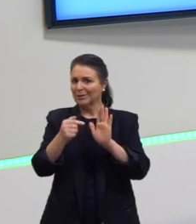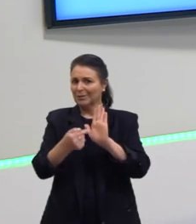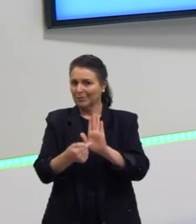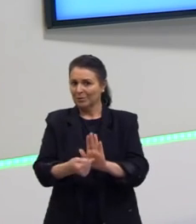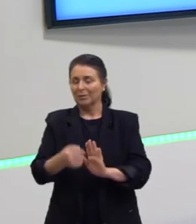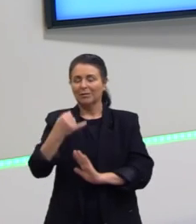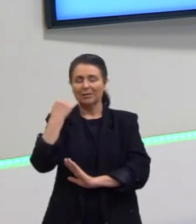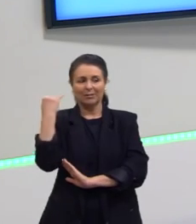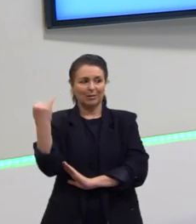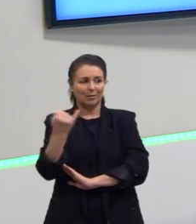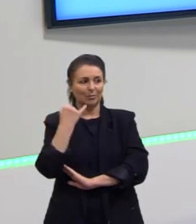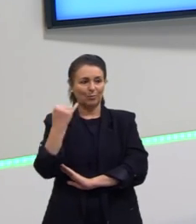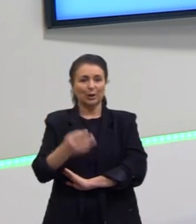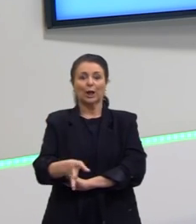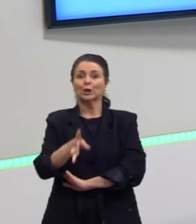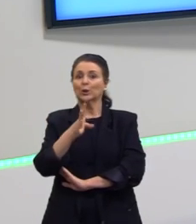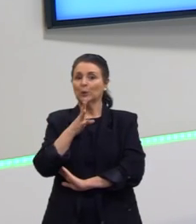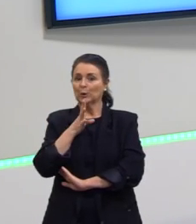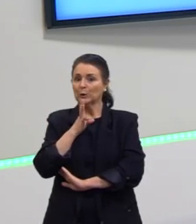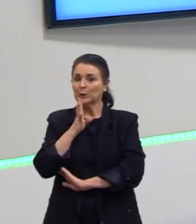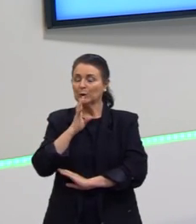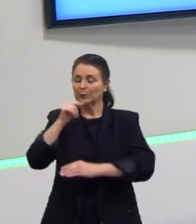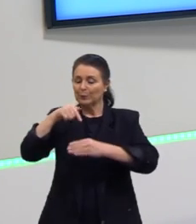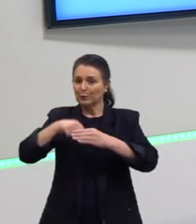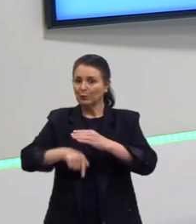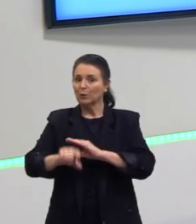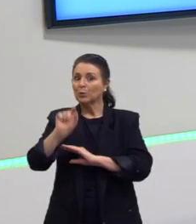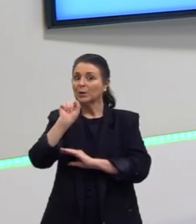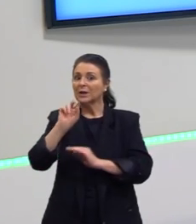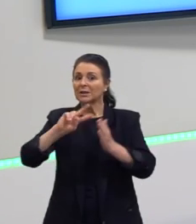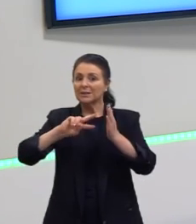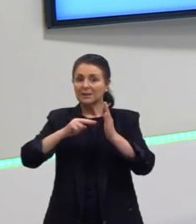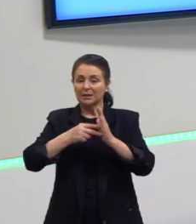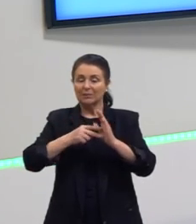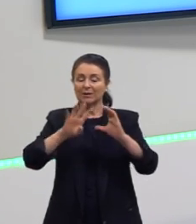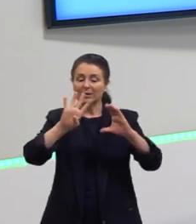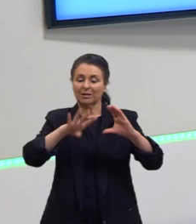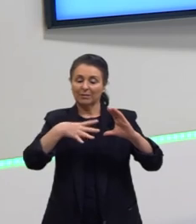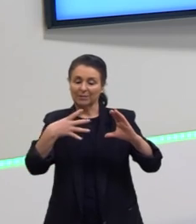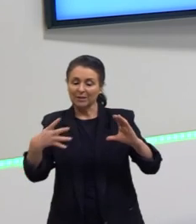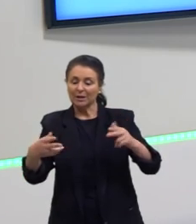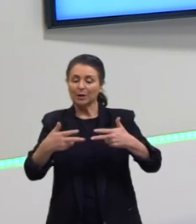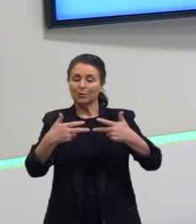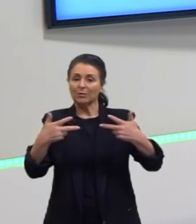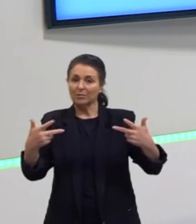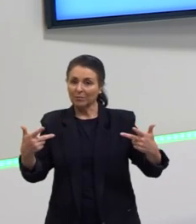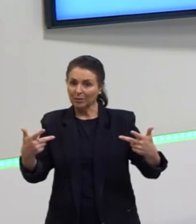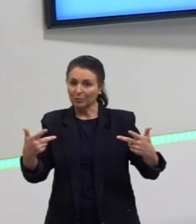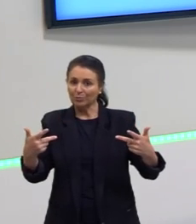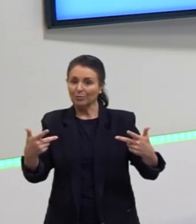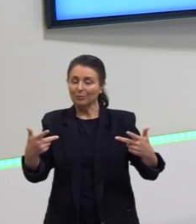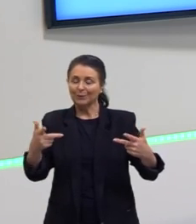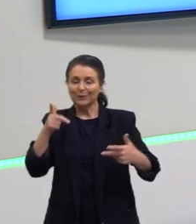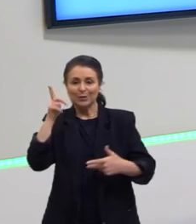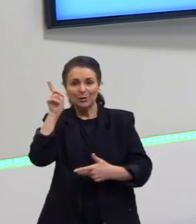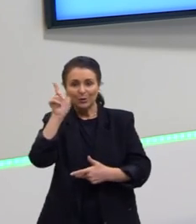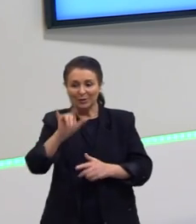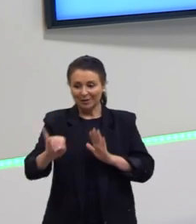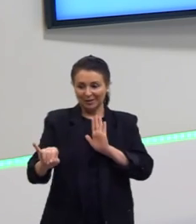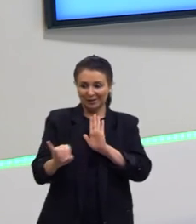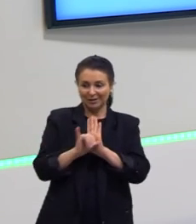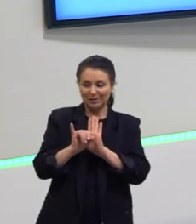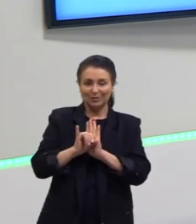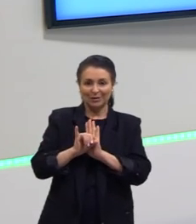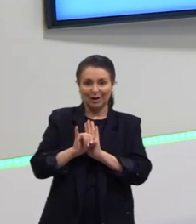é importante a gente ter esse conhecimento do que que é uma matriz o que que são os elementos porque então a gente consegue identificar